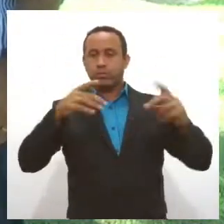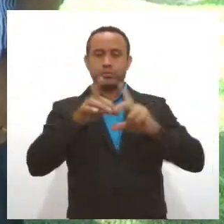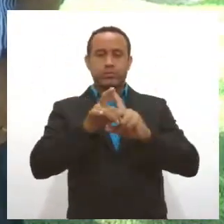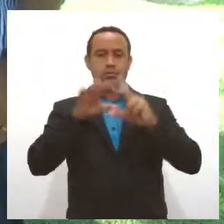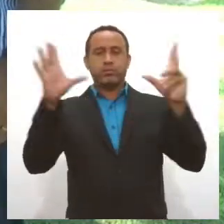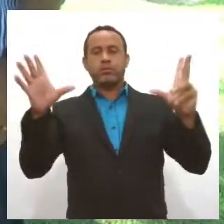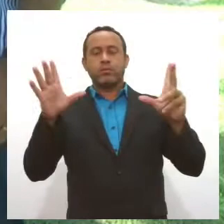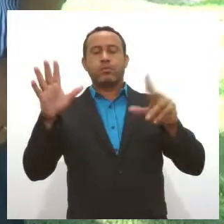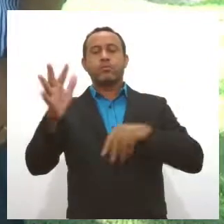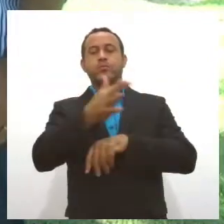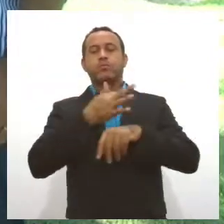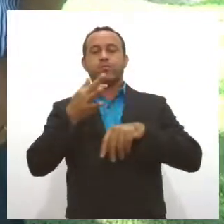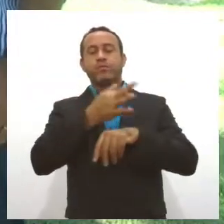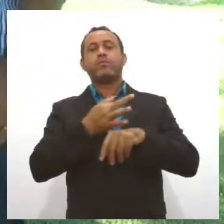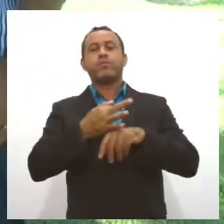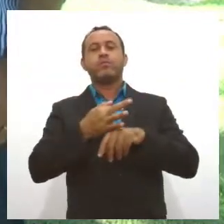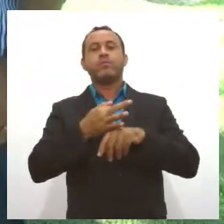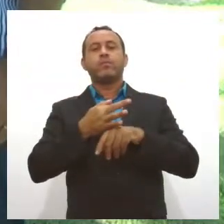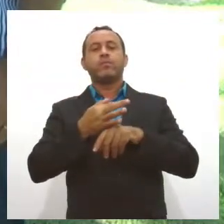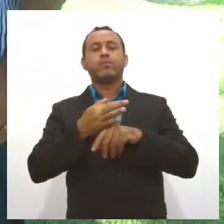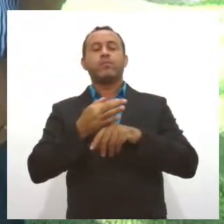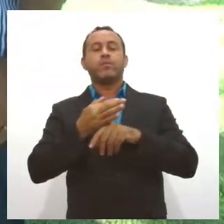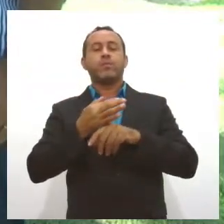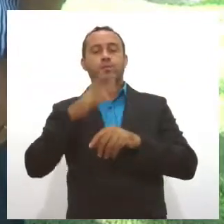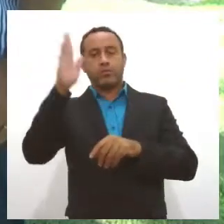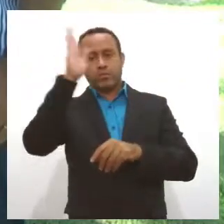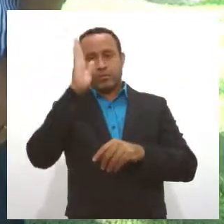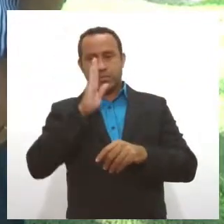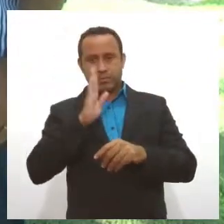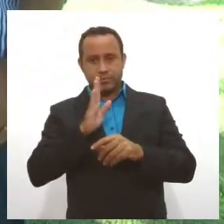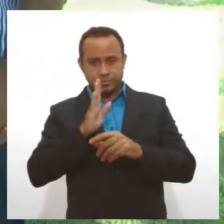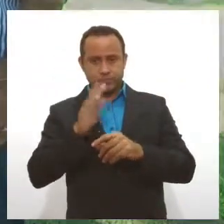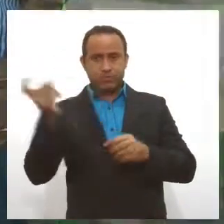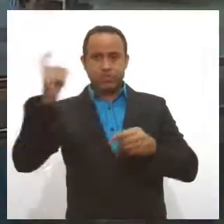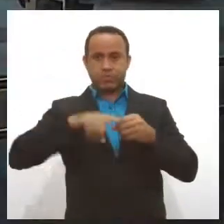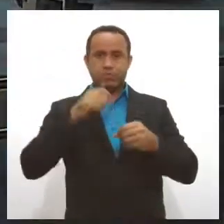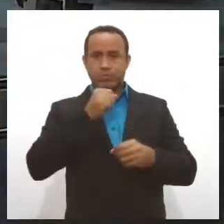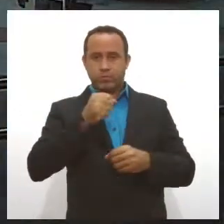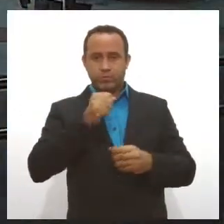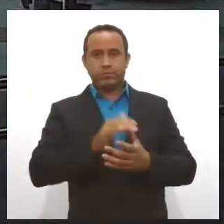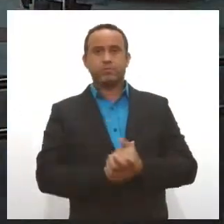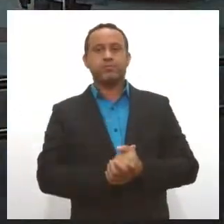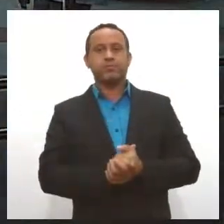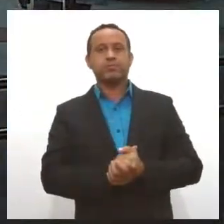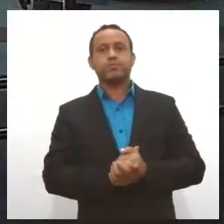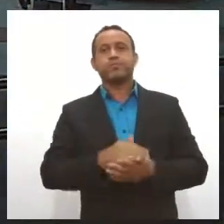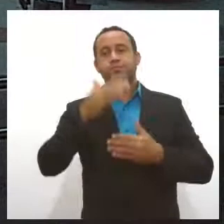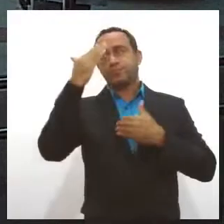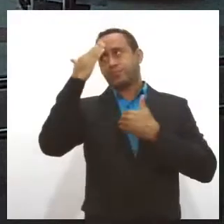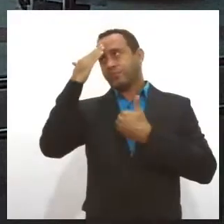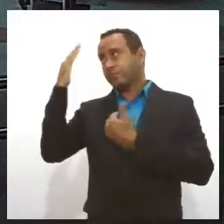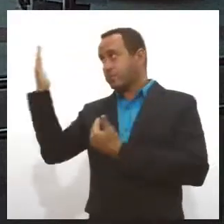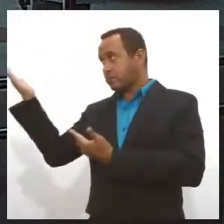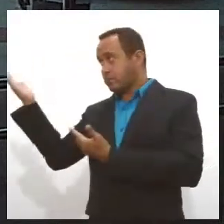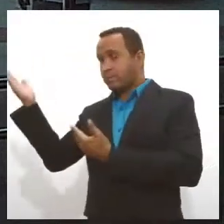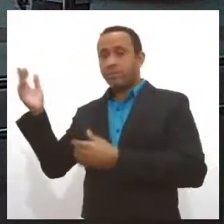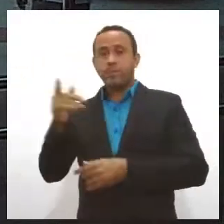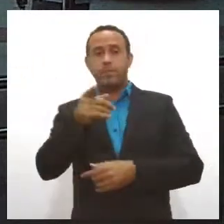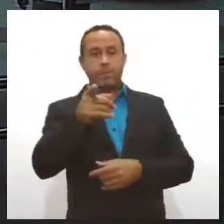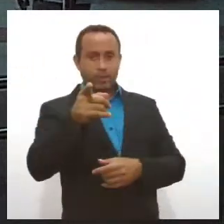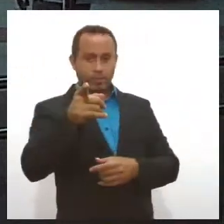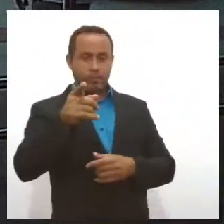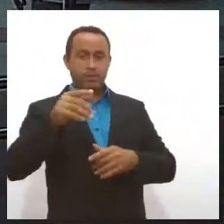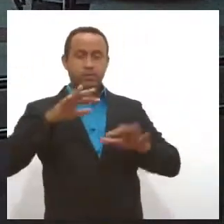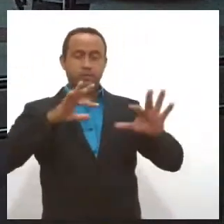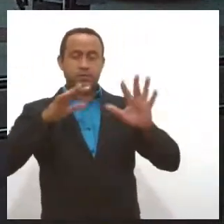da proclamação da República. Voltamos aos estúdios. Obrigada, Marcos Borges. E olha, uma força-tarefa